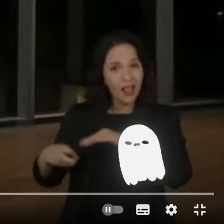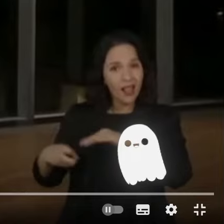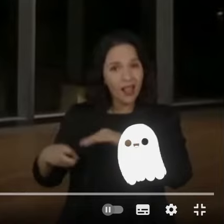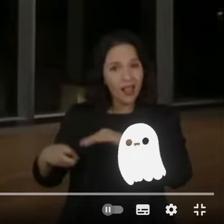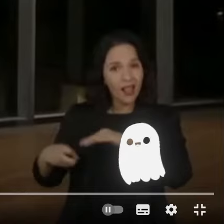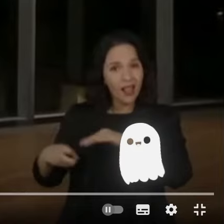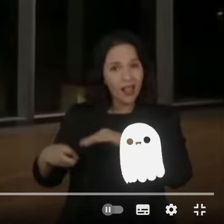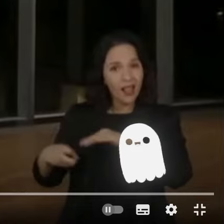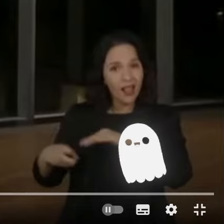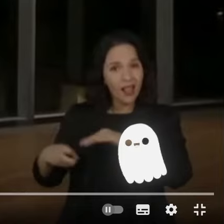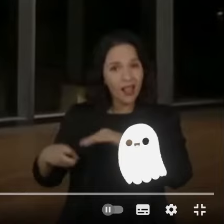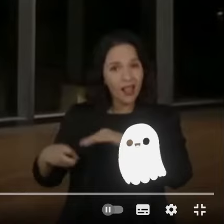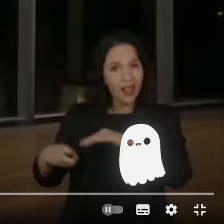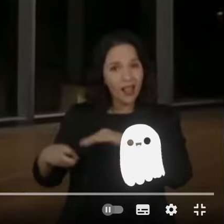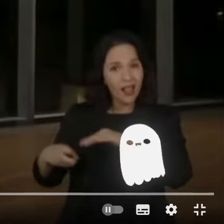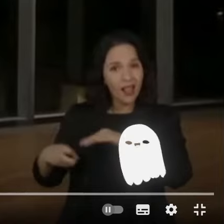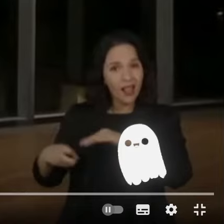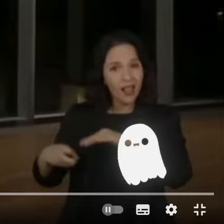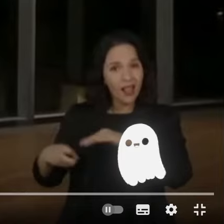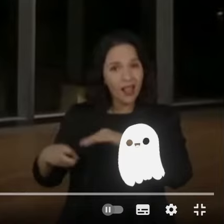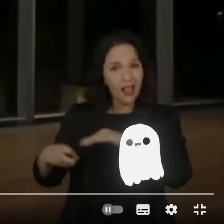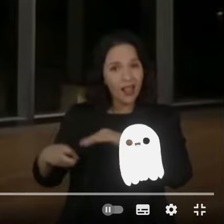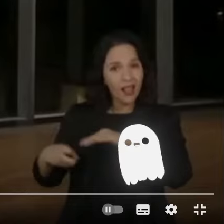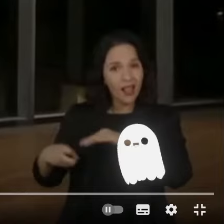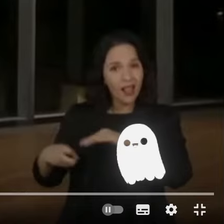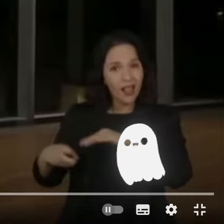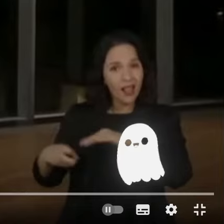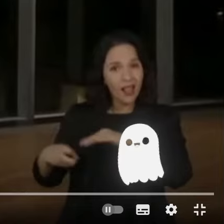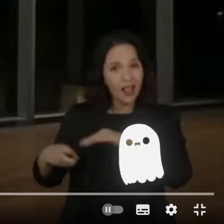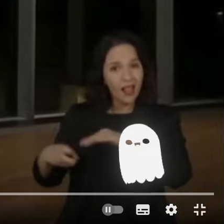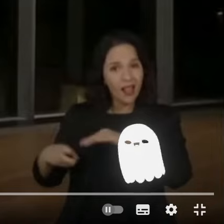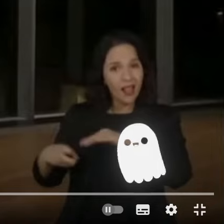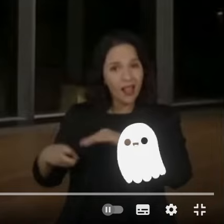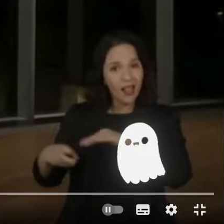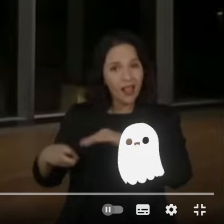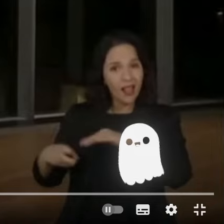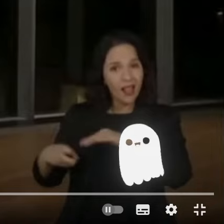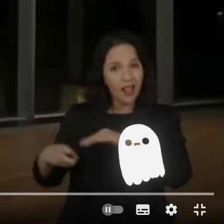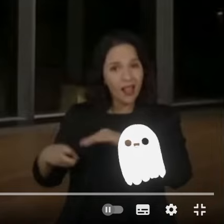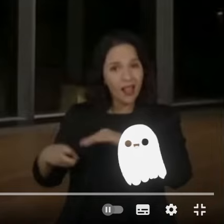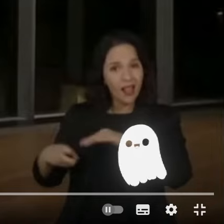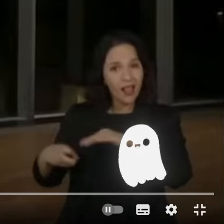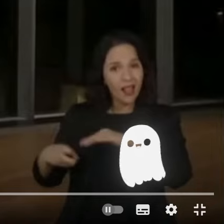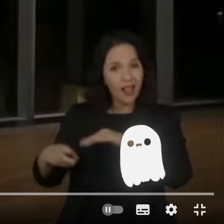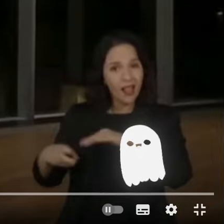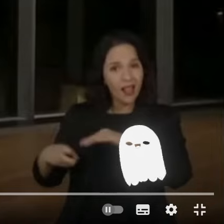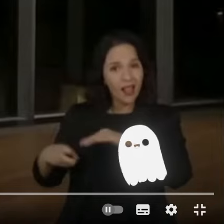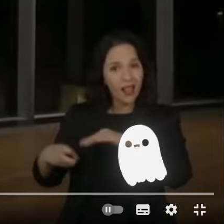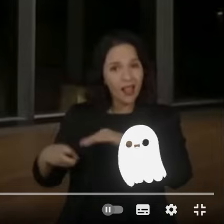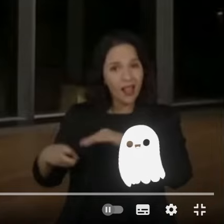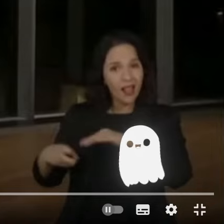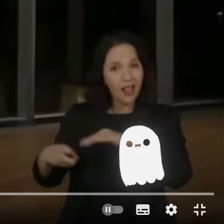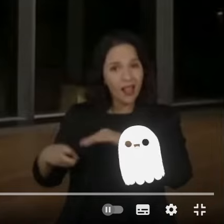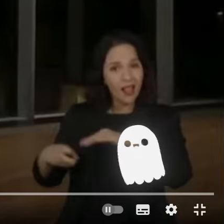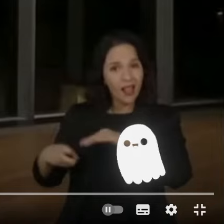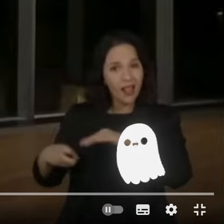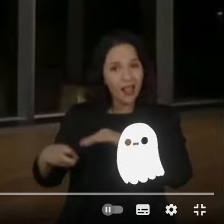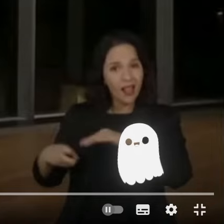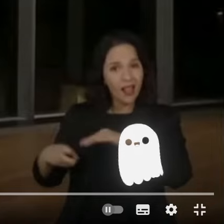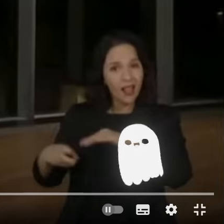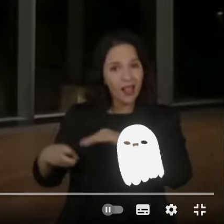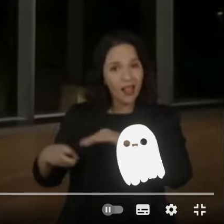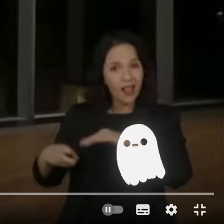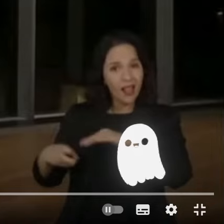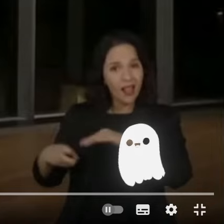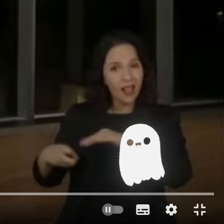com tudo na cara dela e saí correndo. Saí correndo. Não, eu não taquei a prancha na cabeça dela. Eu fiquei com a prancha na mão,